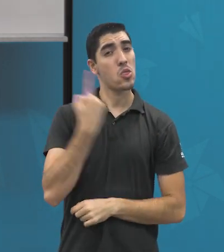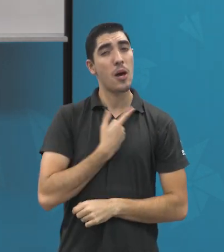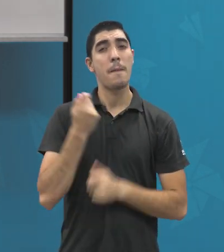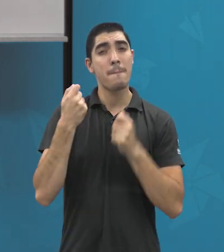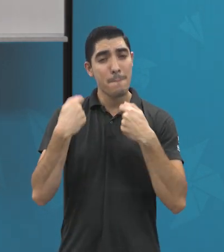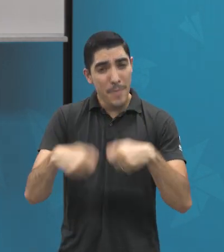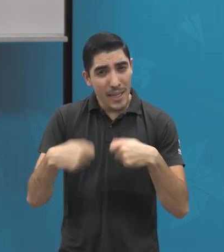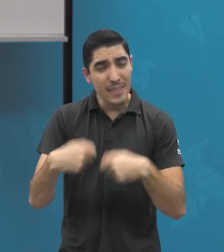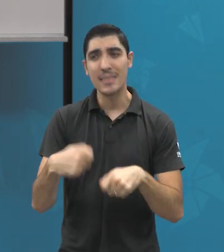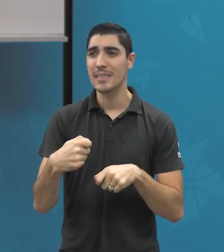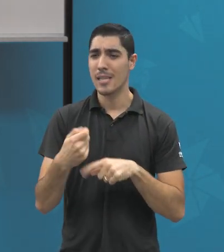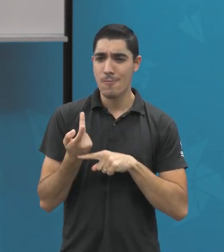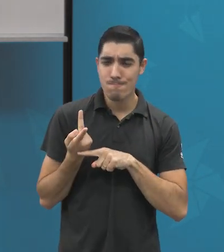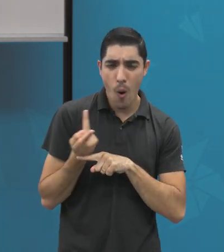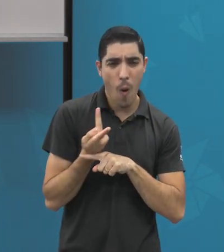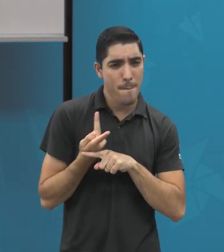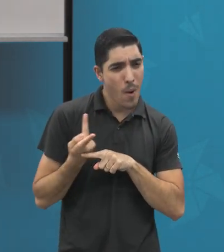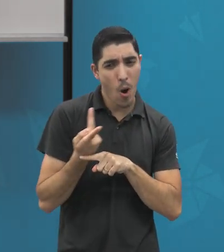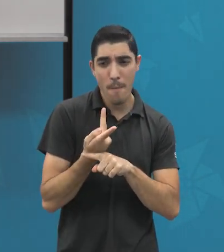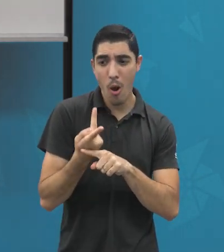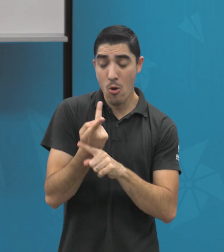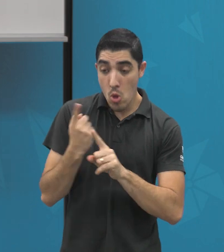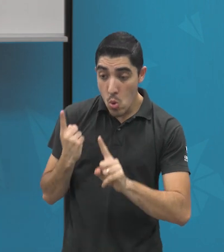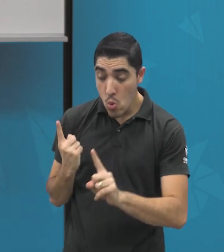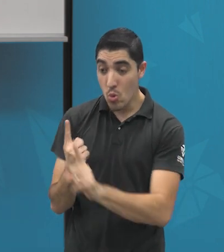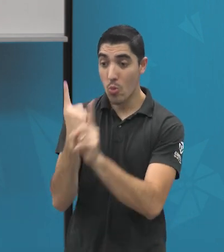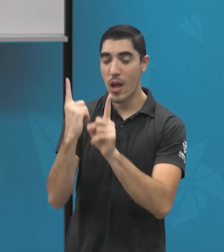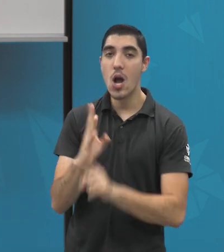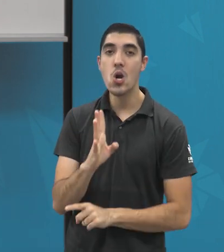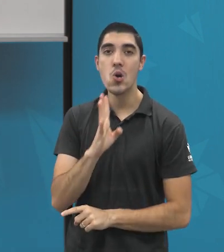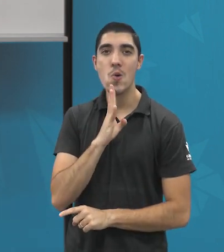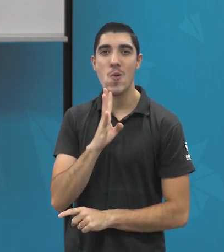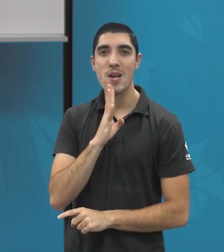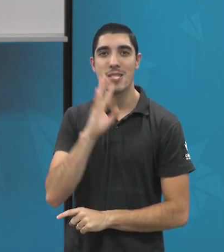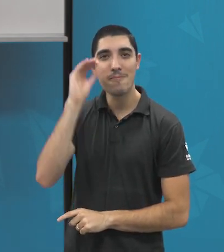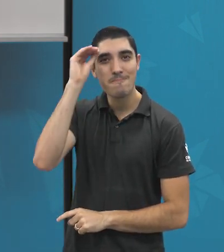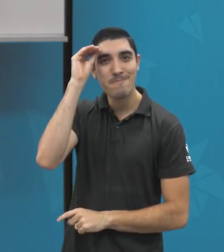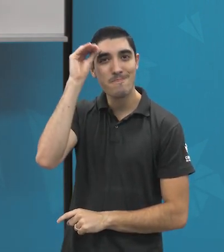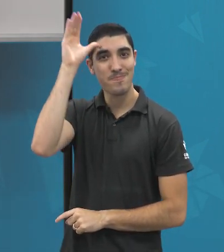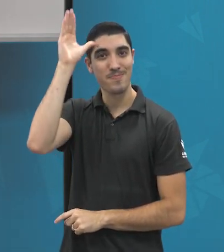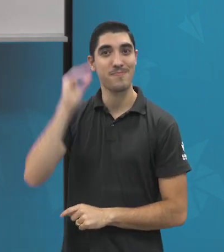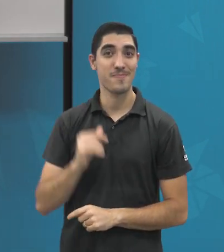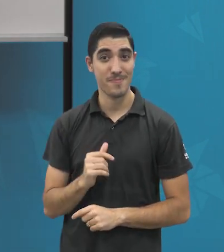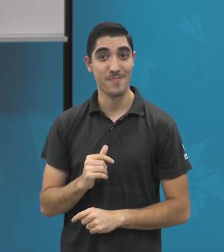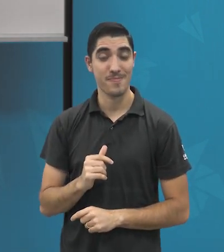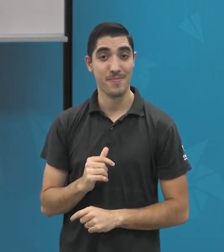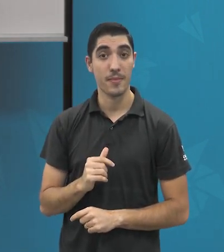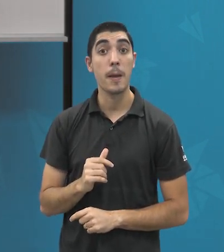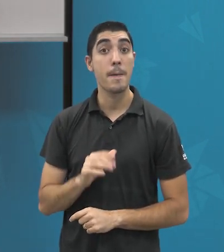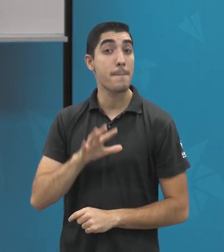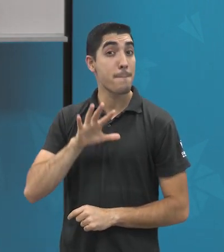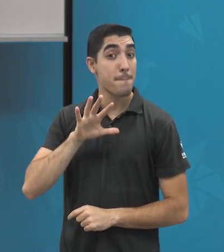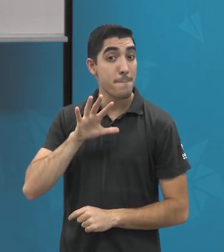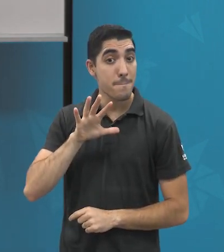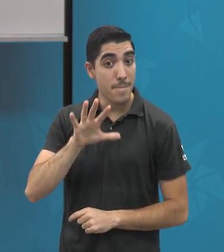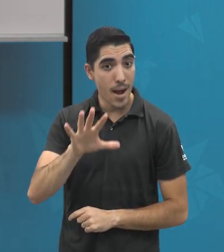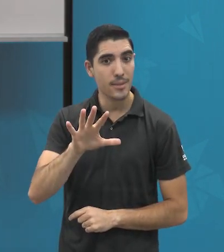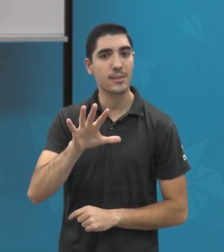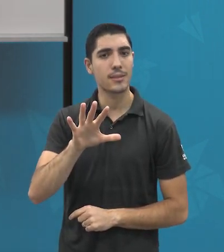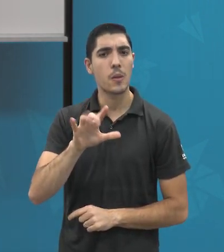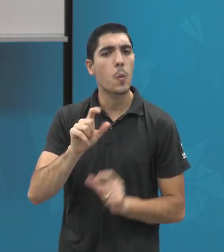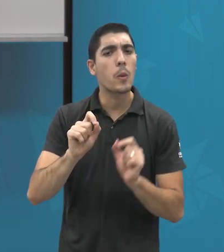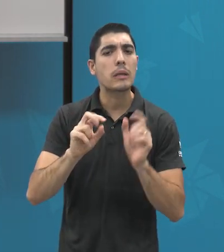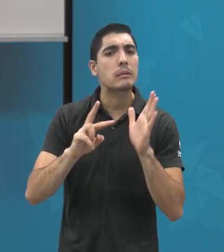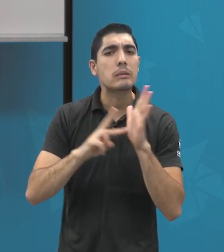buscar de alguma maneira, essa verdade é uma verdade sem transcendência. O que